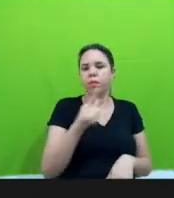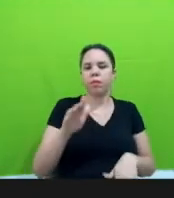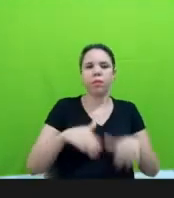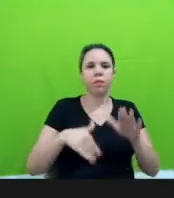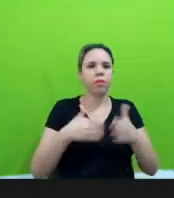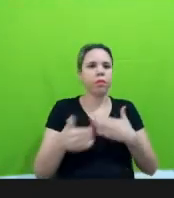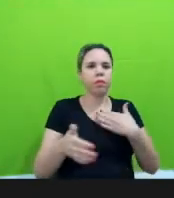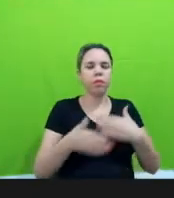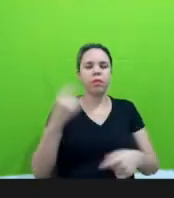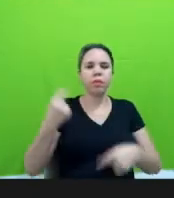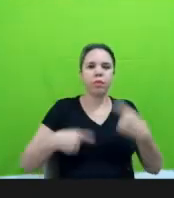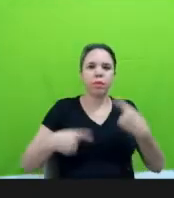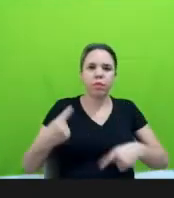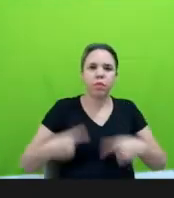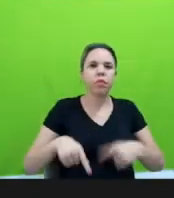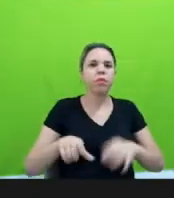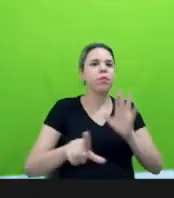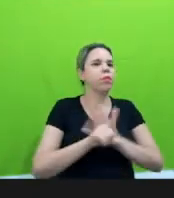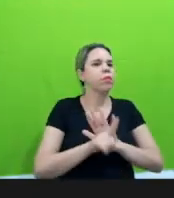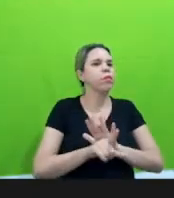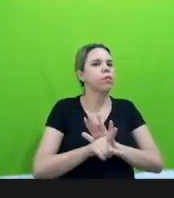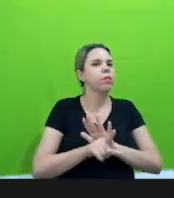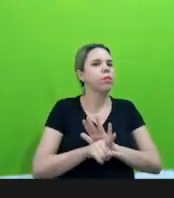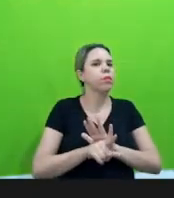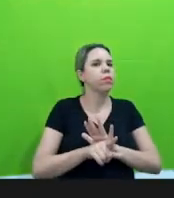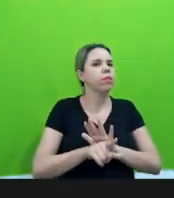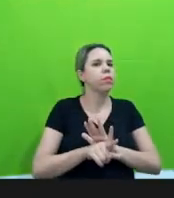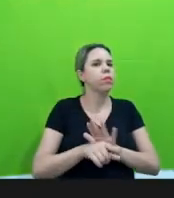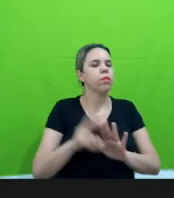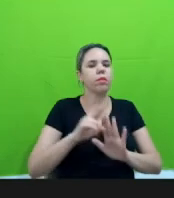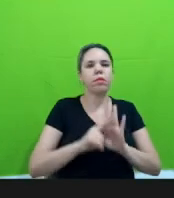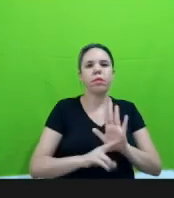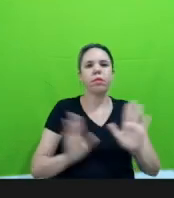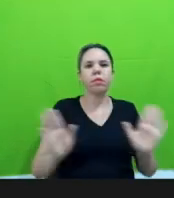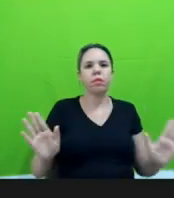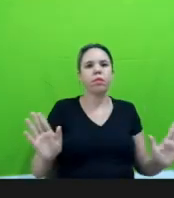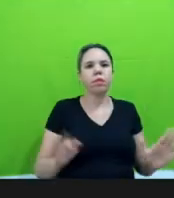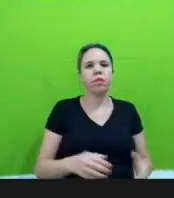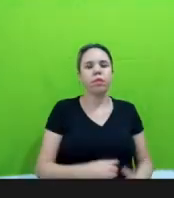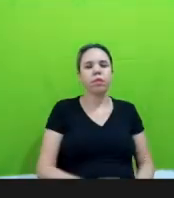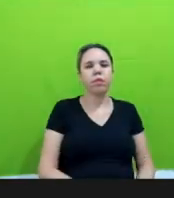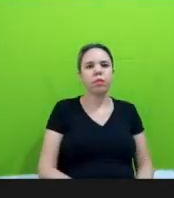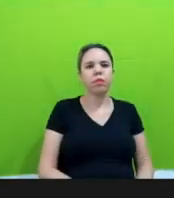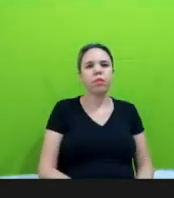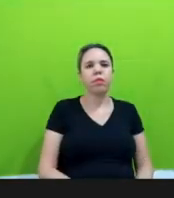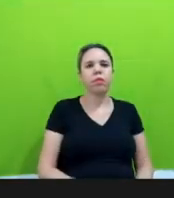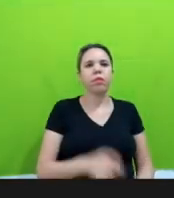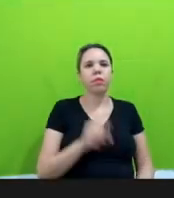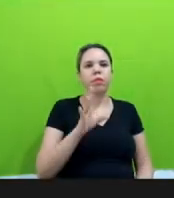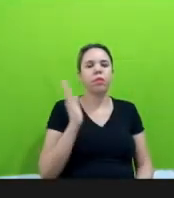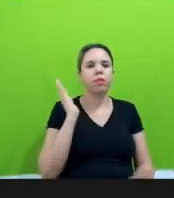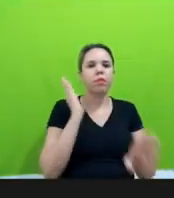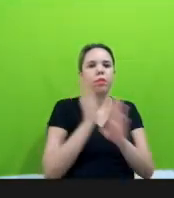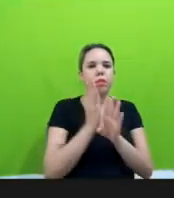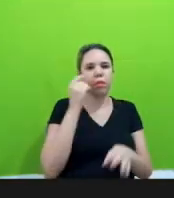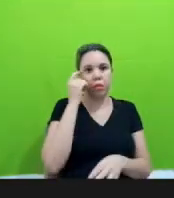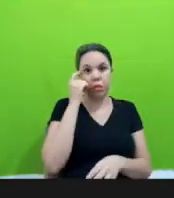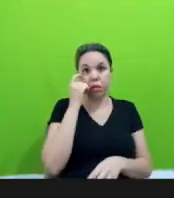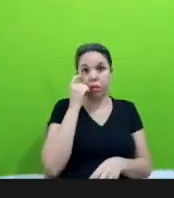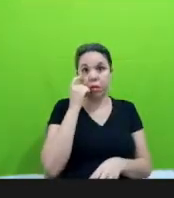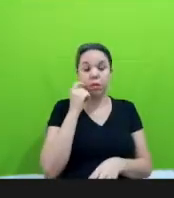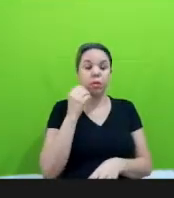uma discussão legal, não tem nada a ver com norma. Vai ser só uma muleta que foi encontrada de forma muito oportuna por